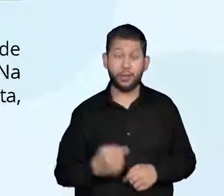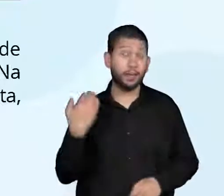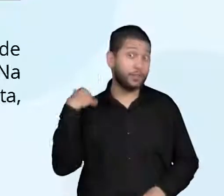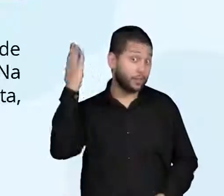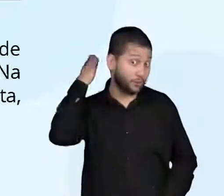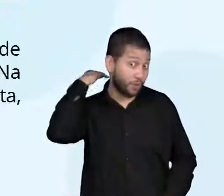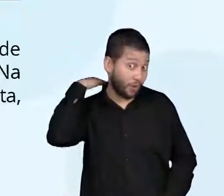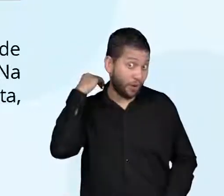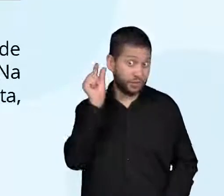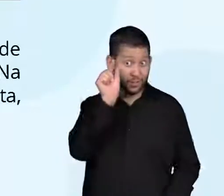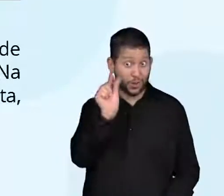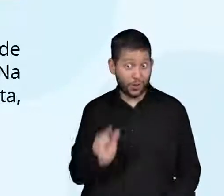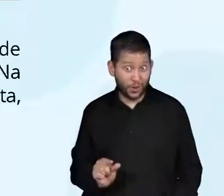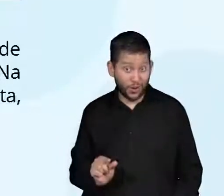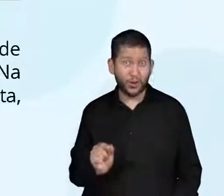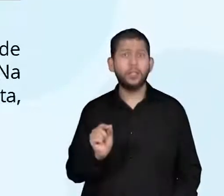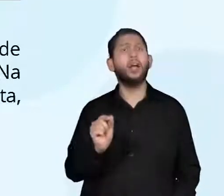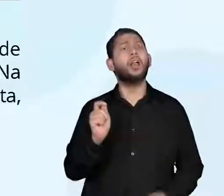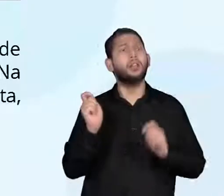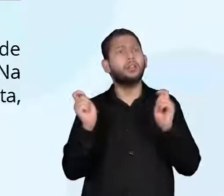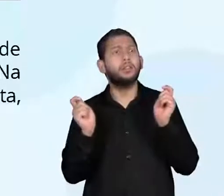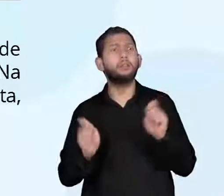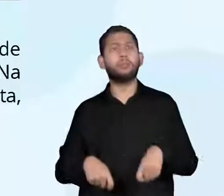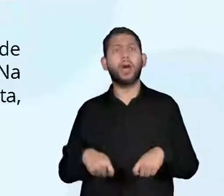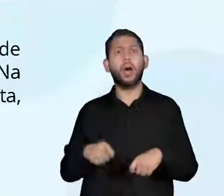confere-lhe uma grande capacidade de